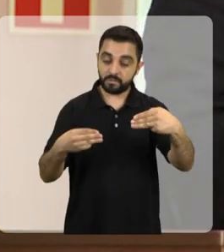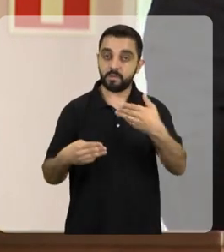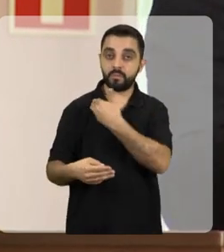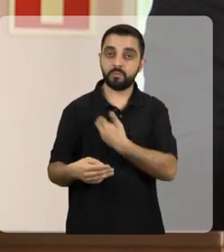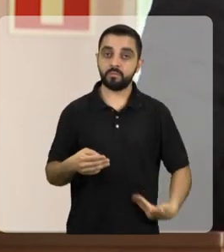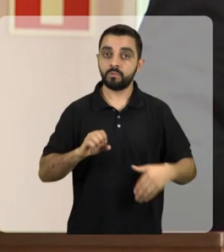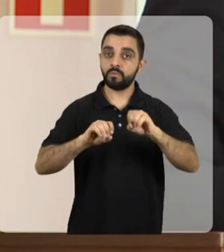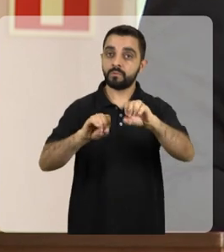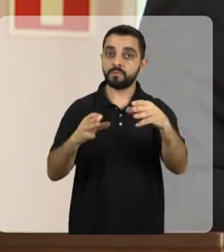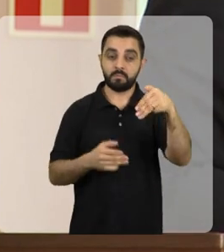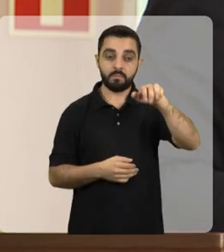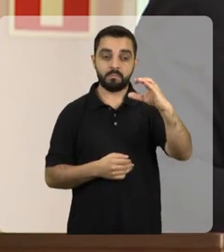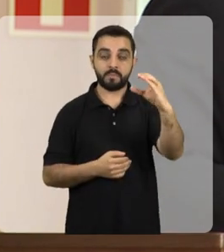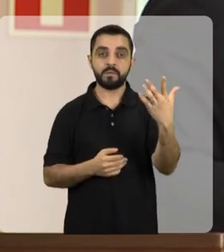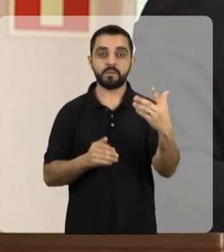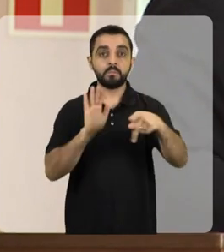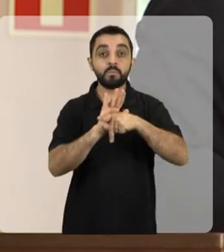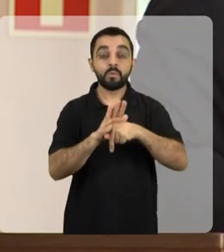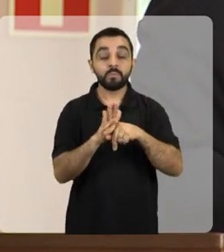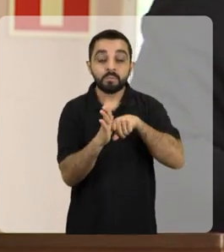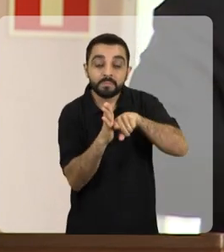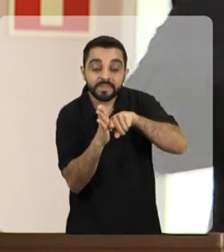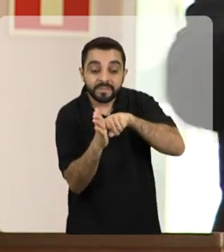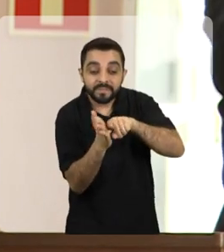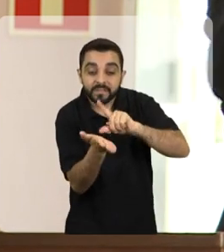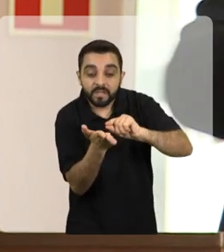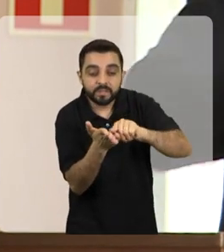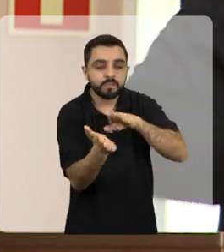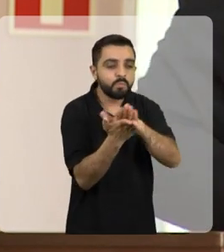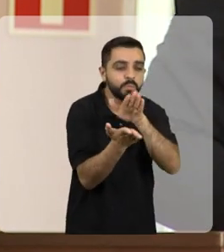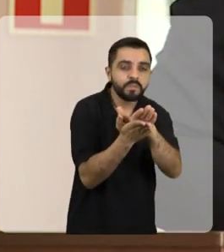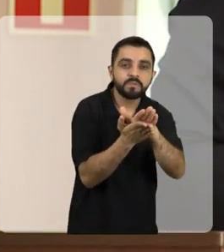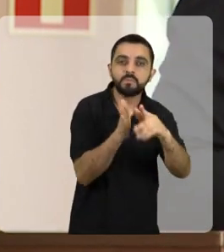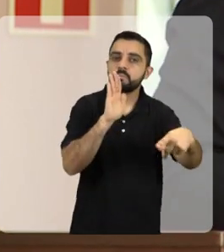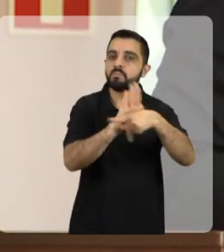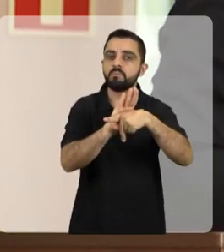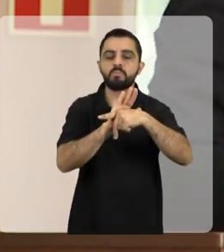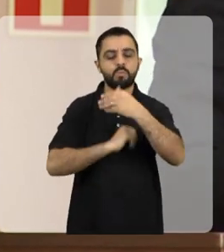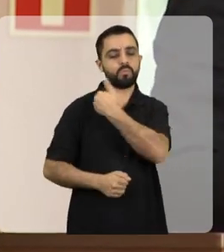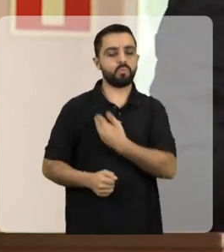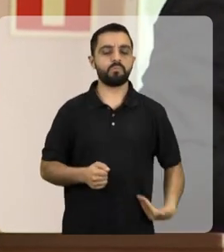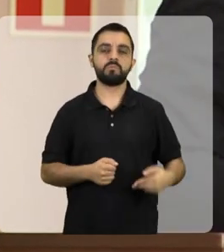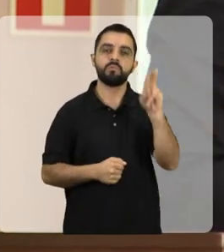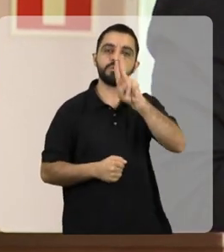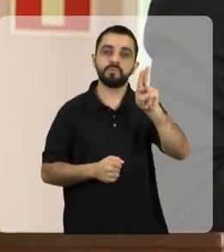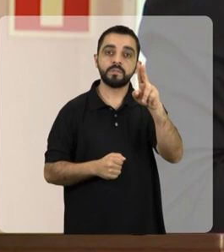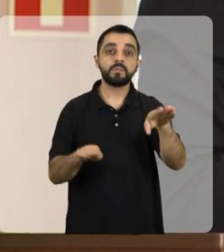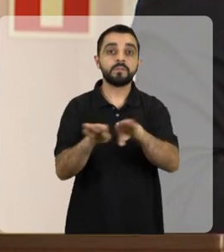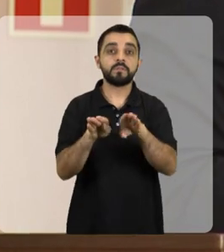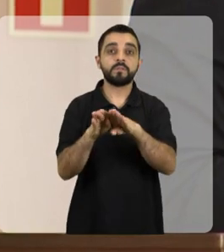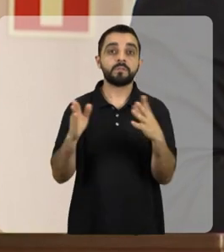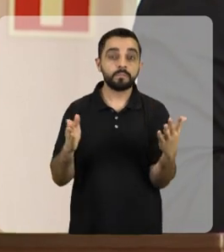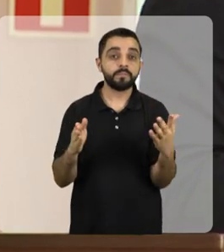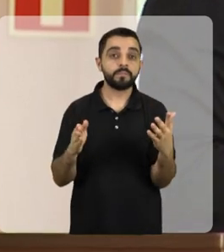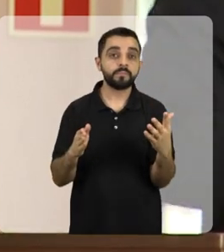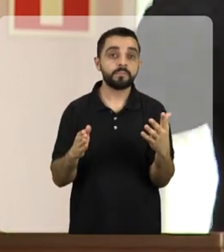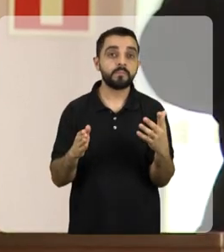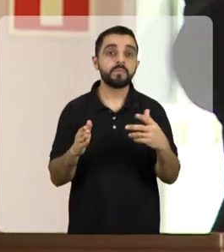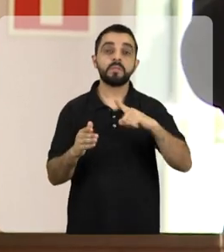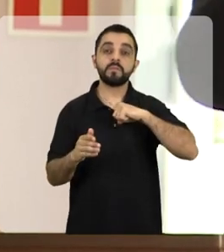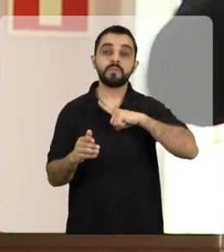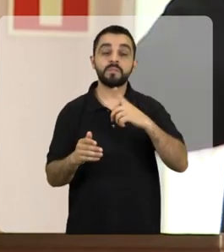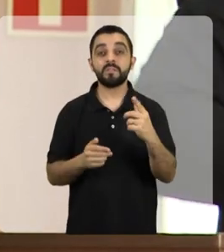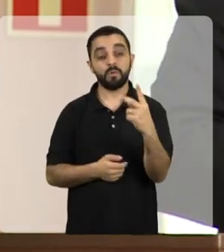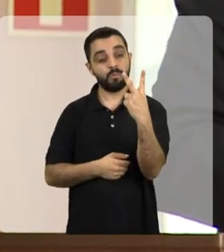mostram a liderança absoluta das universidades públicas. Peguemos o ranking universitário da Folha, que talvez seja o mais importante ranking universitário brasileiro,